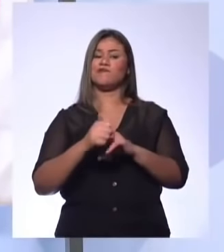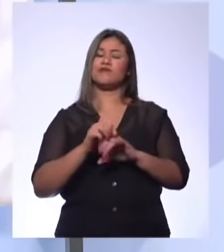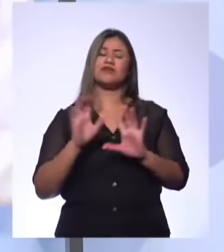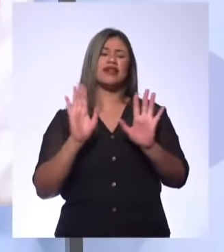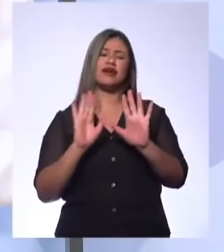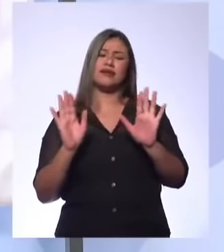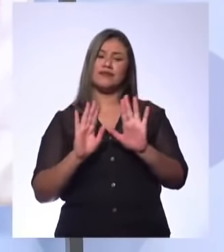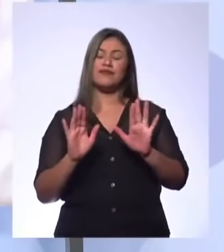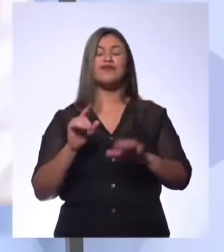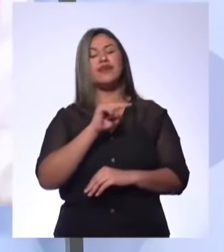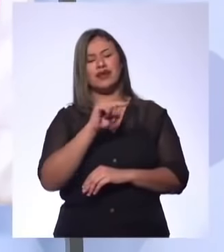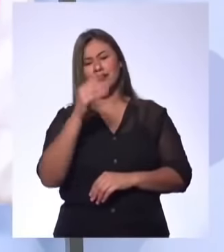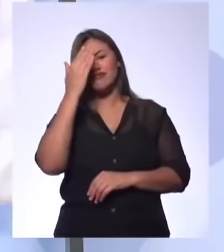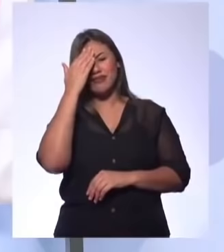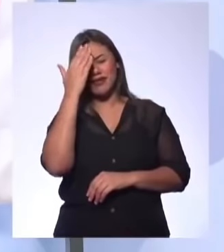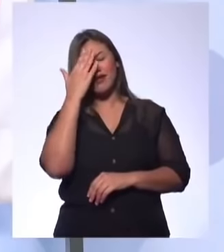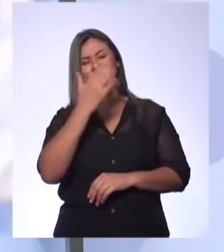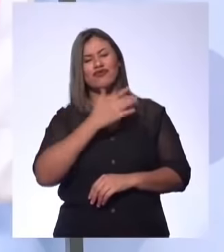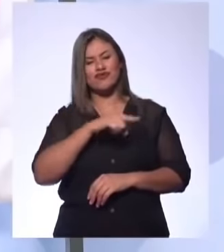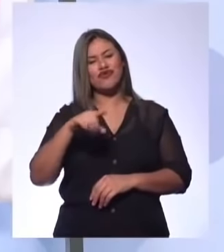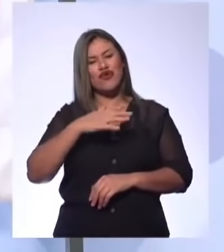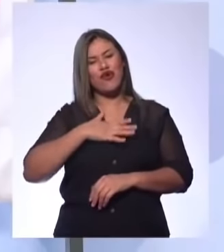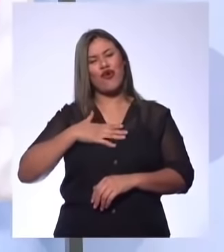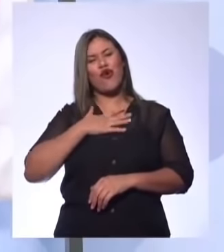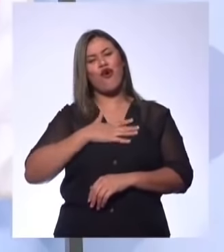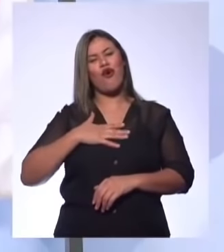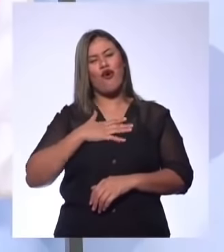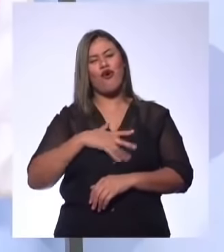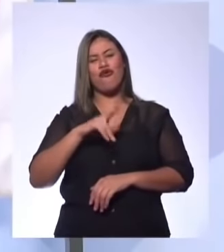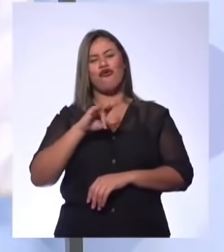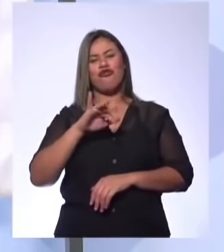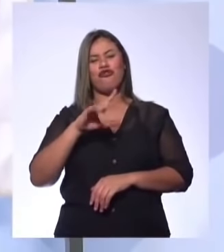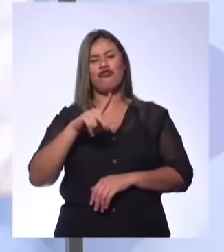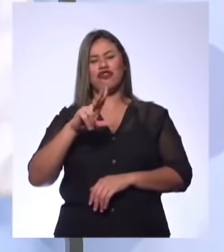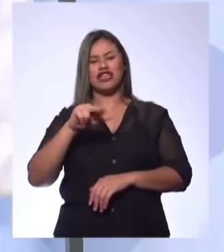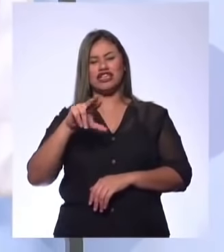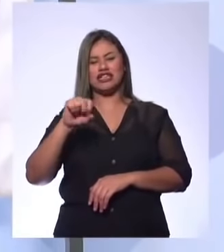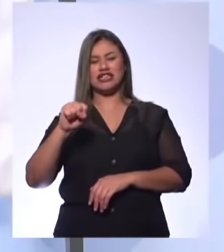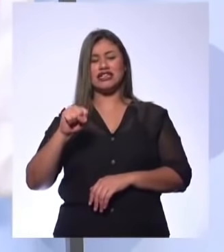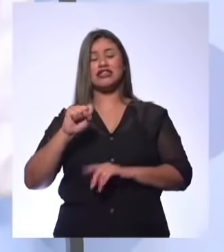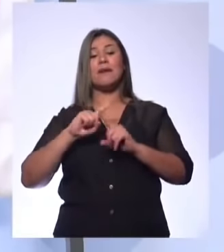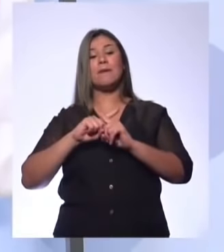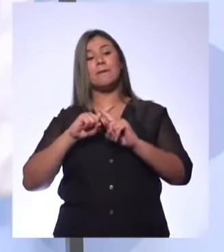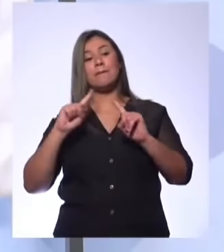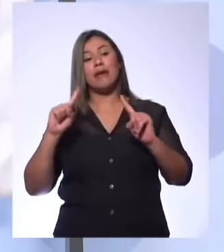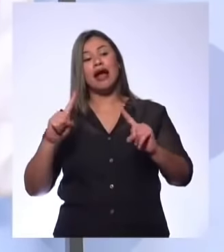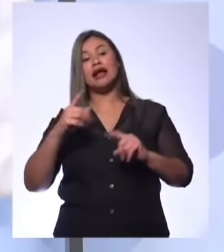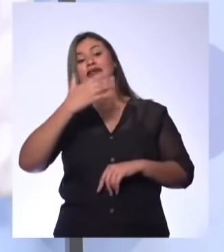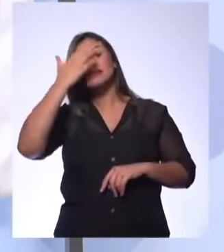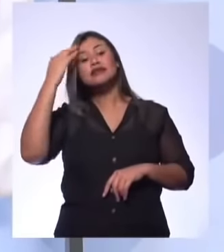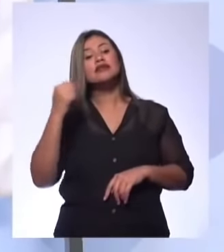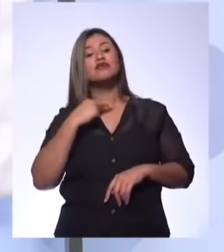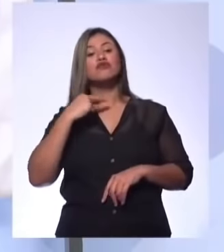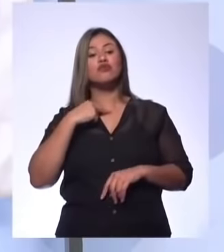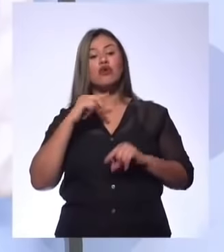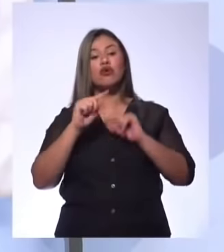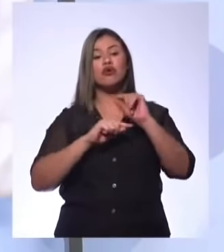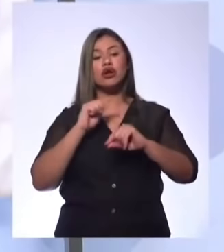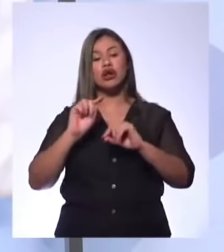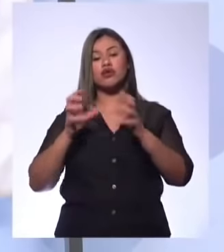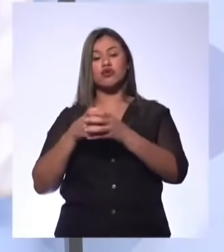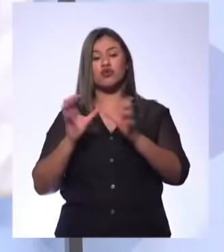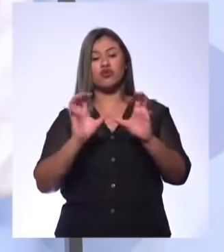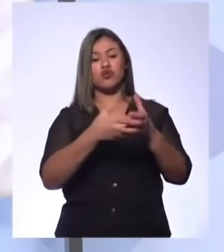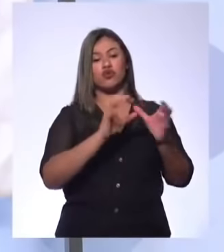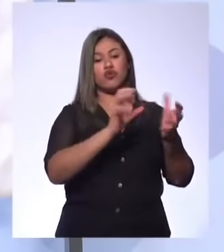ano ama os vikings, adora falar desses povos. Só que assim, pessoal, não vamos esquecer que vários outros povos